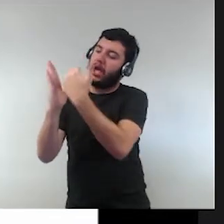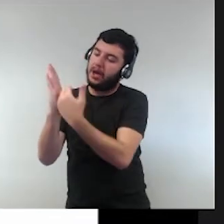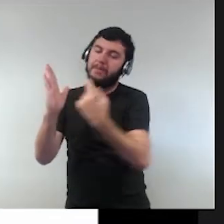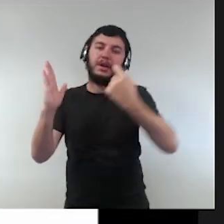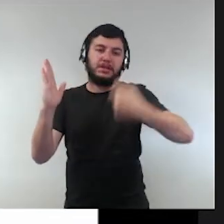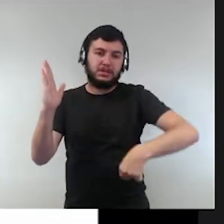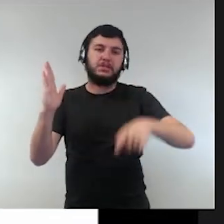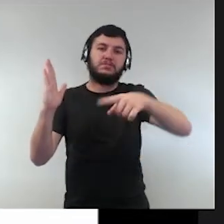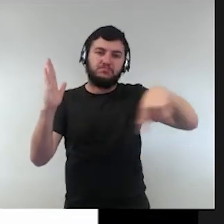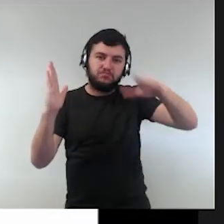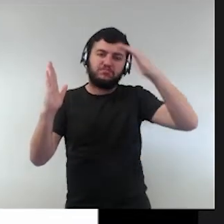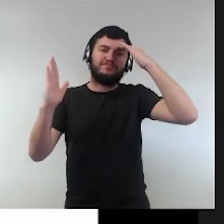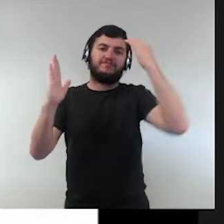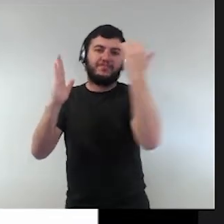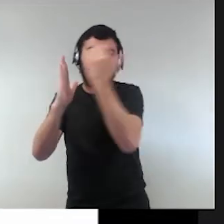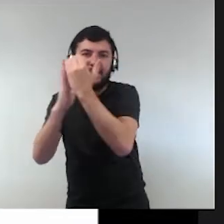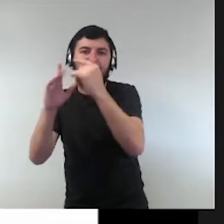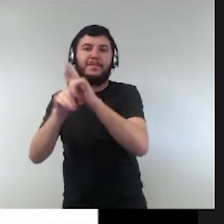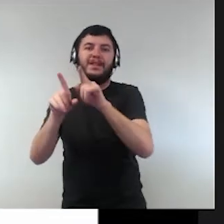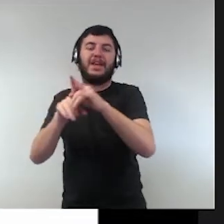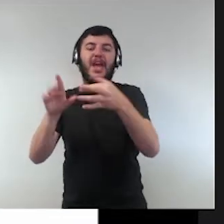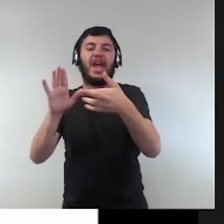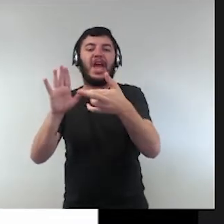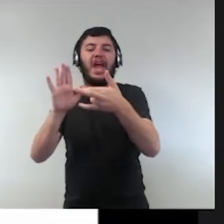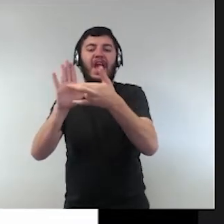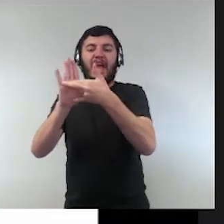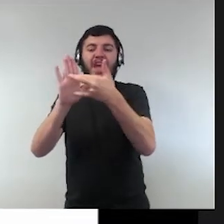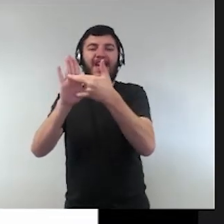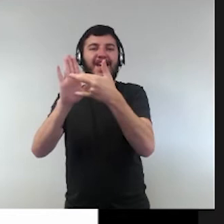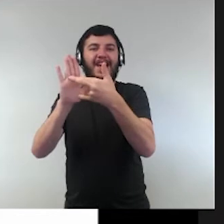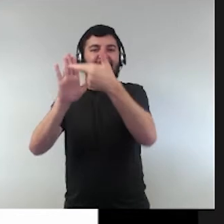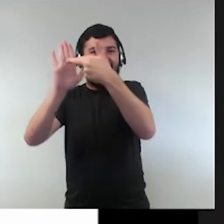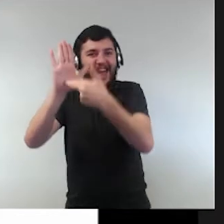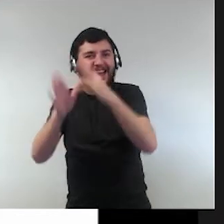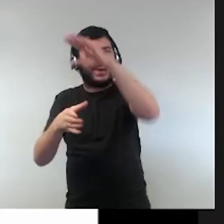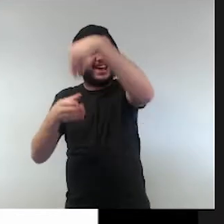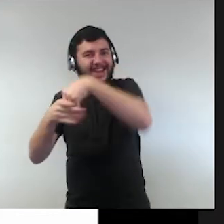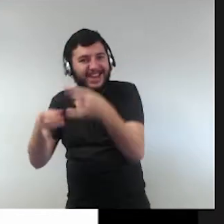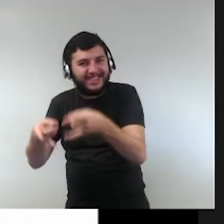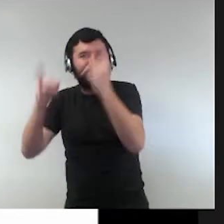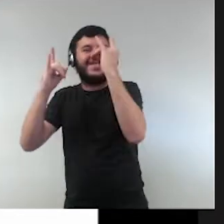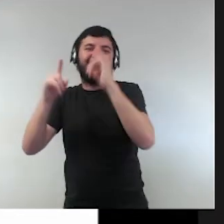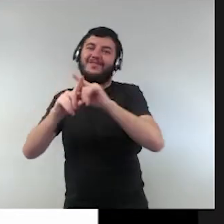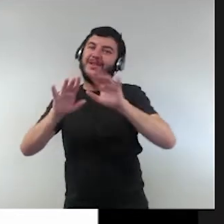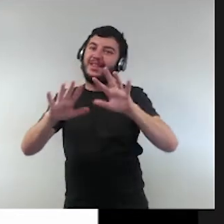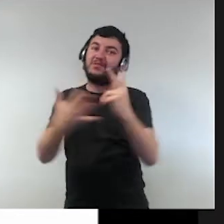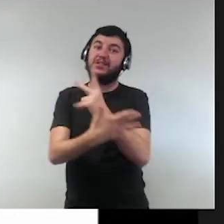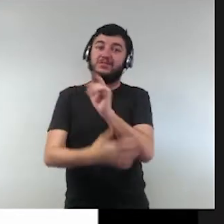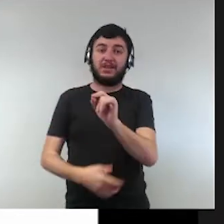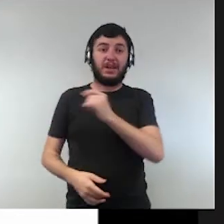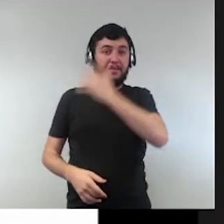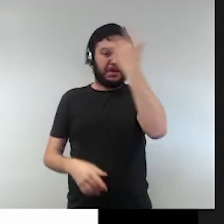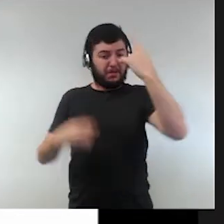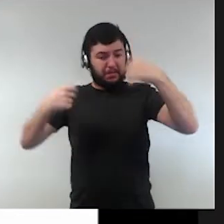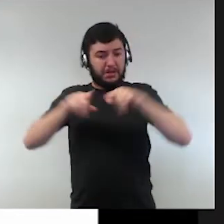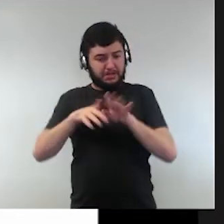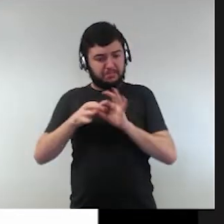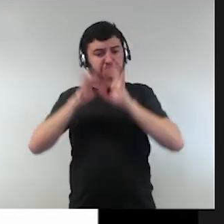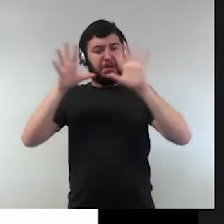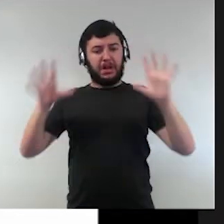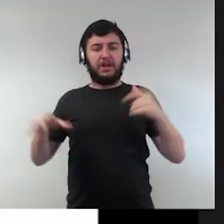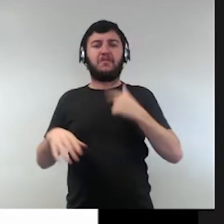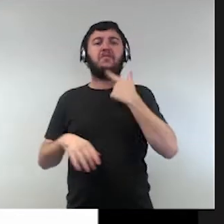a regulamento interno, mas, no modo geral, ele tem direito de ficar livre, de fazer o que ele quiser, de ter uma